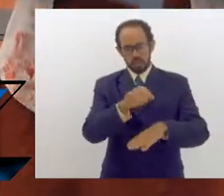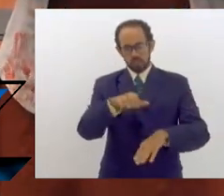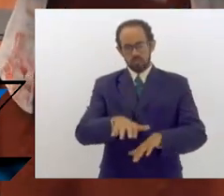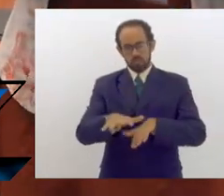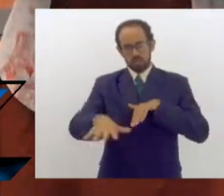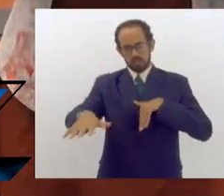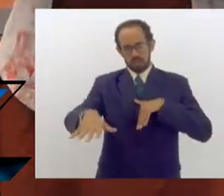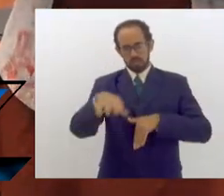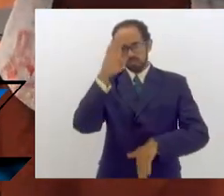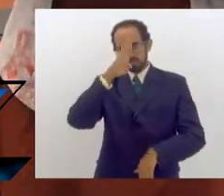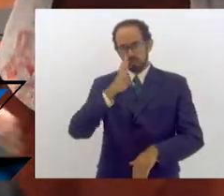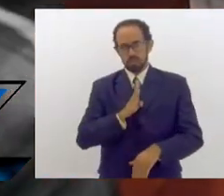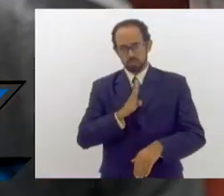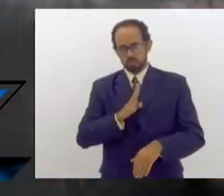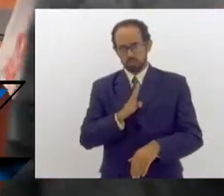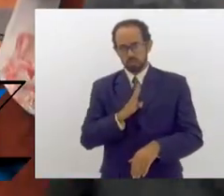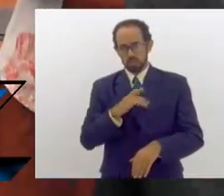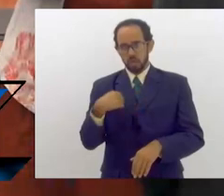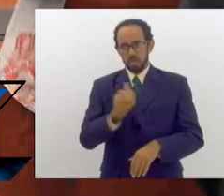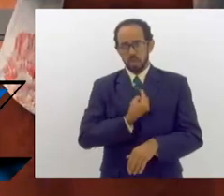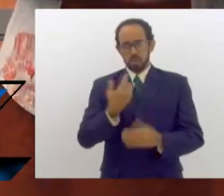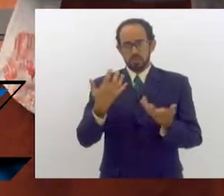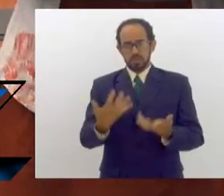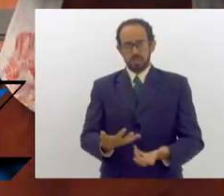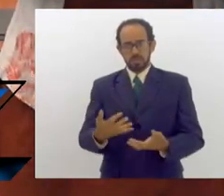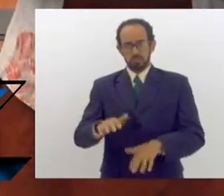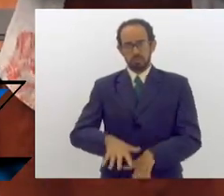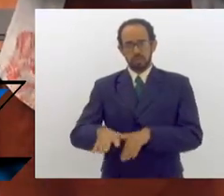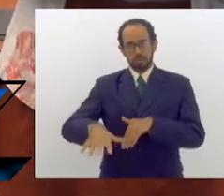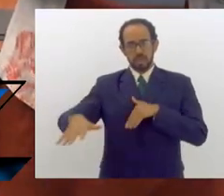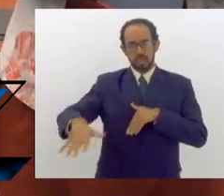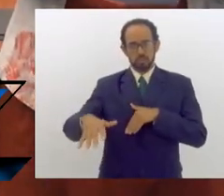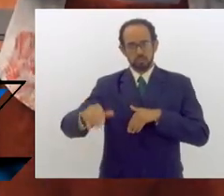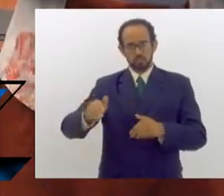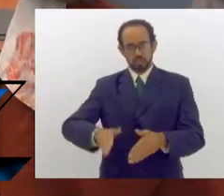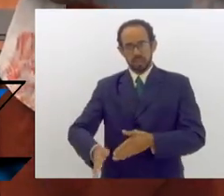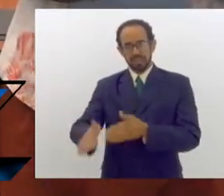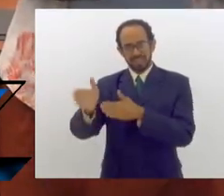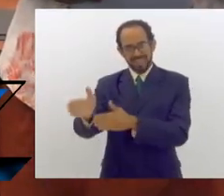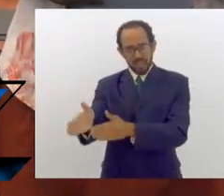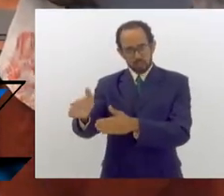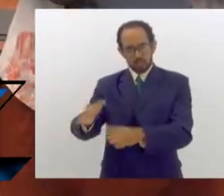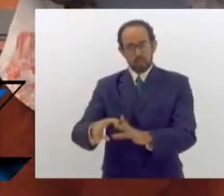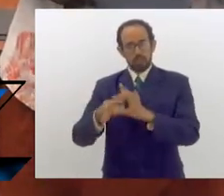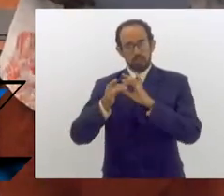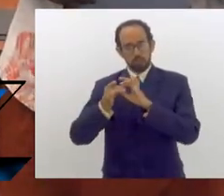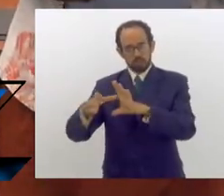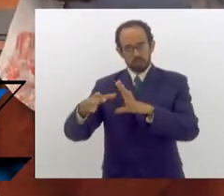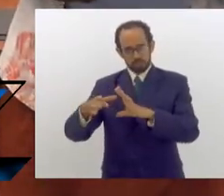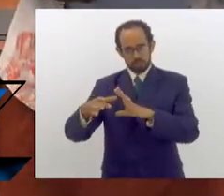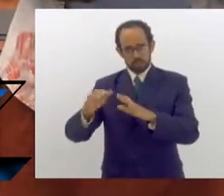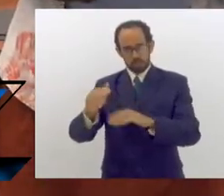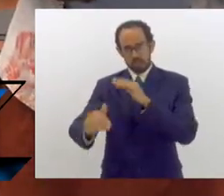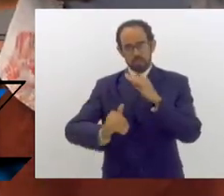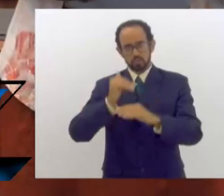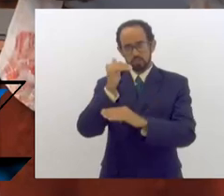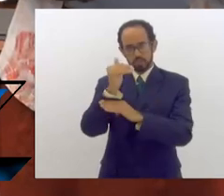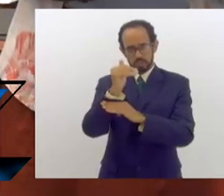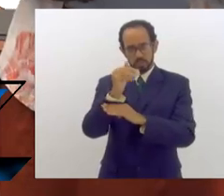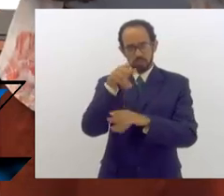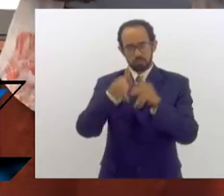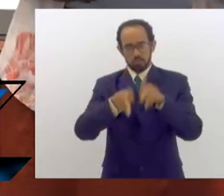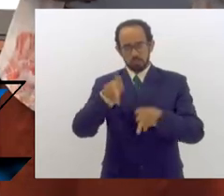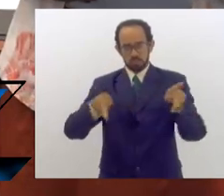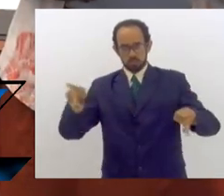brasileiro a gente não quer a gente quer um exército comprometido com a democracia comprometido com a defesa da soberania popular um exército